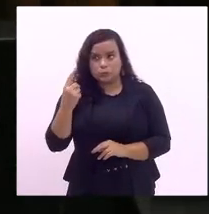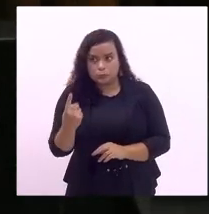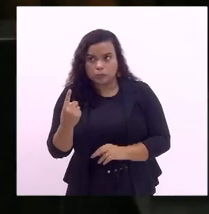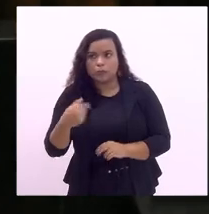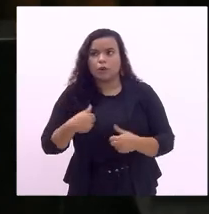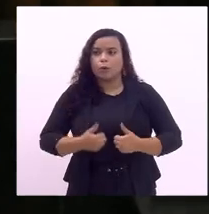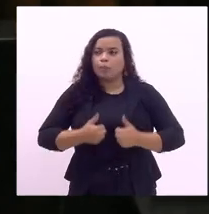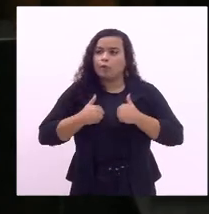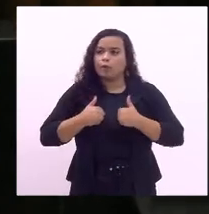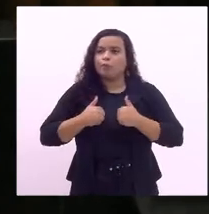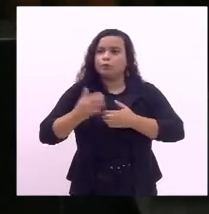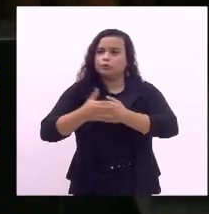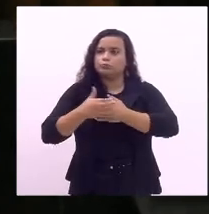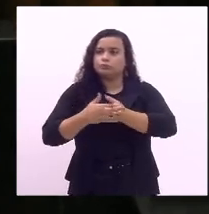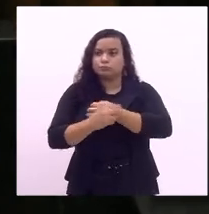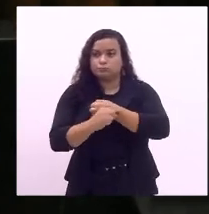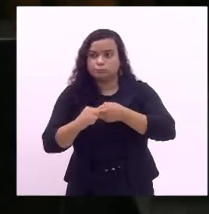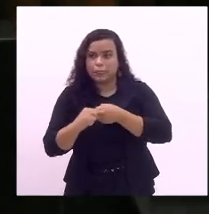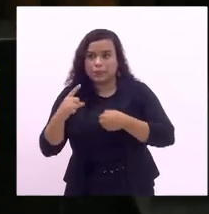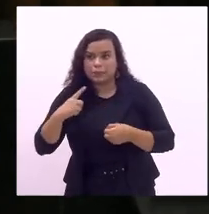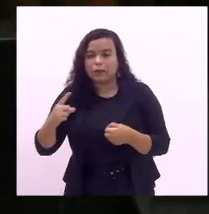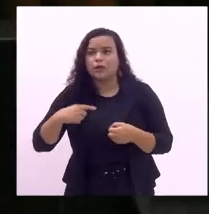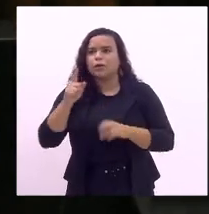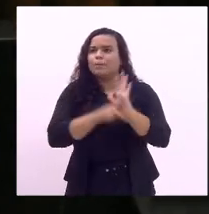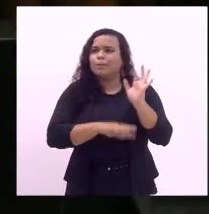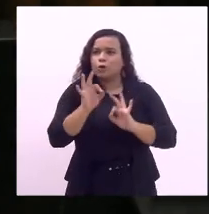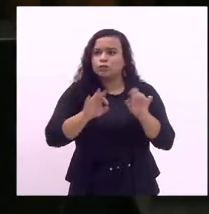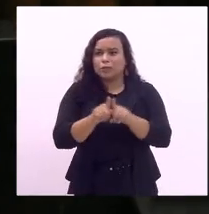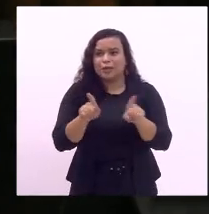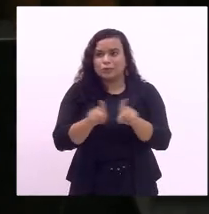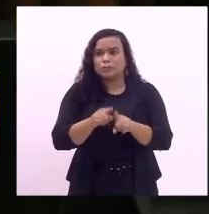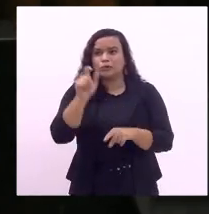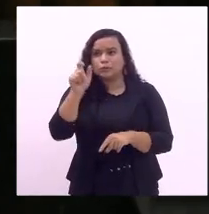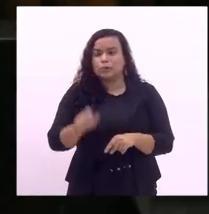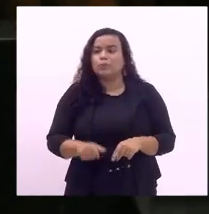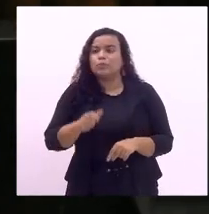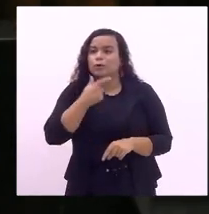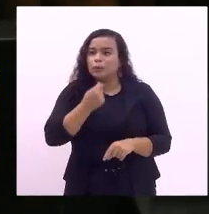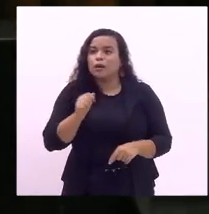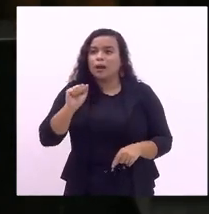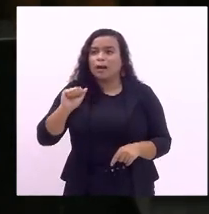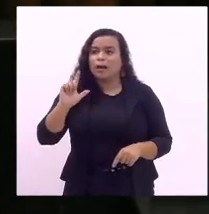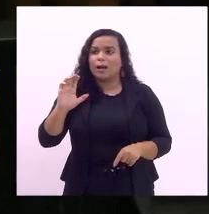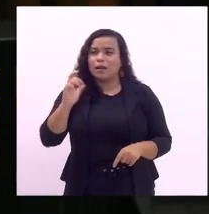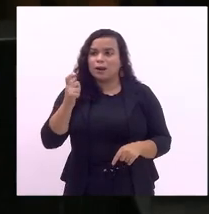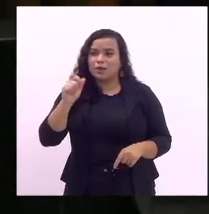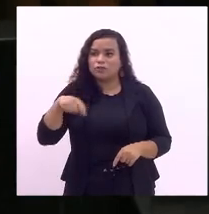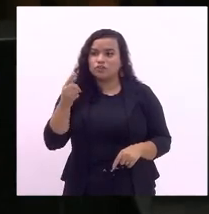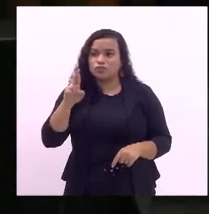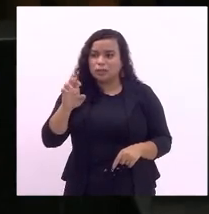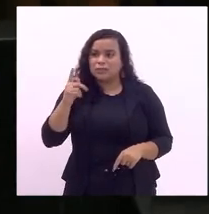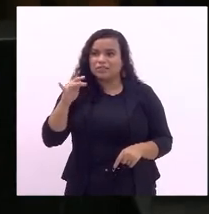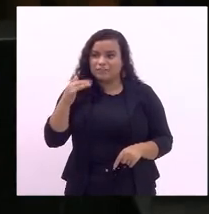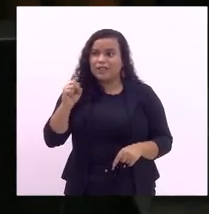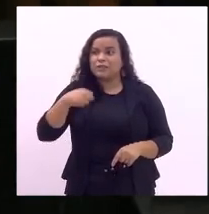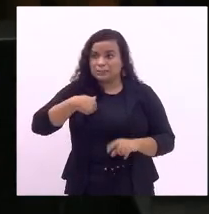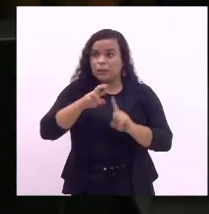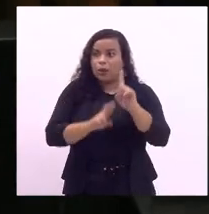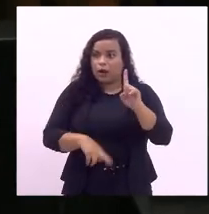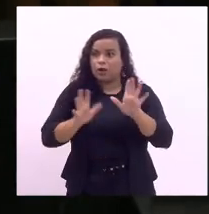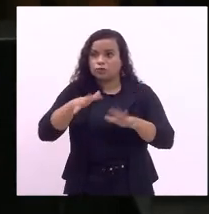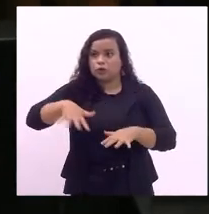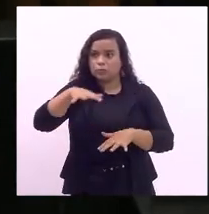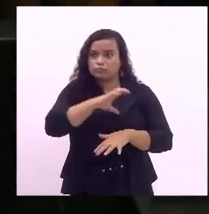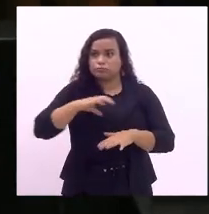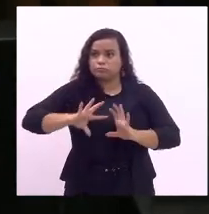tenho orgulho de ser autor, além desse projeto do Alexandre Freitas, que eu fui relator no âmbito da CCJ, e de tantos outros